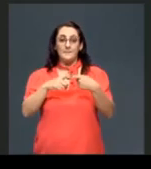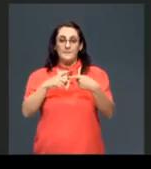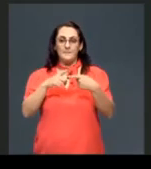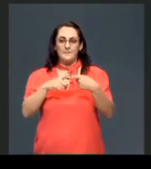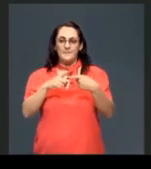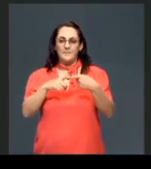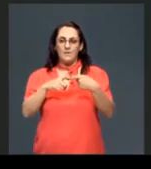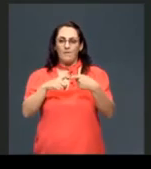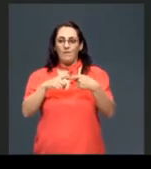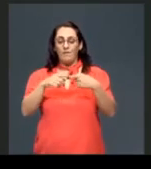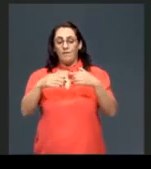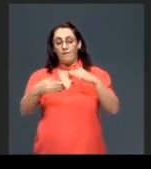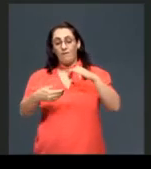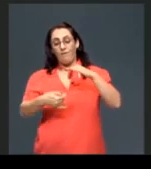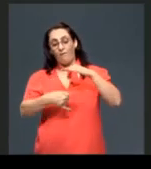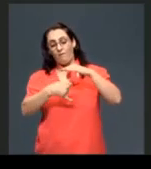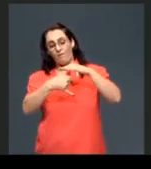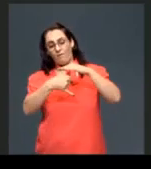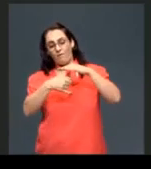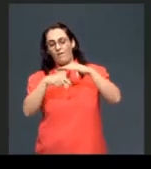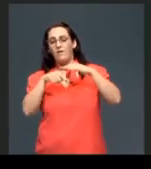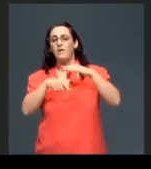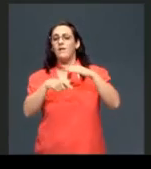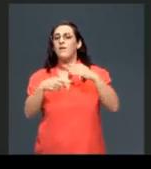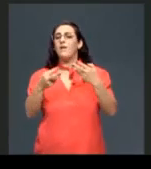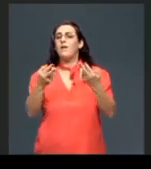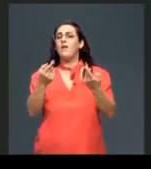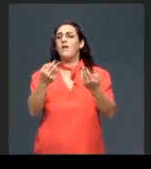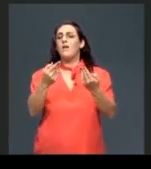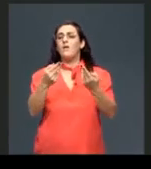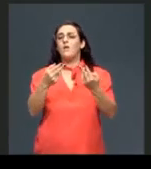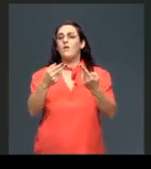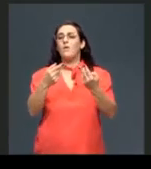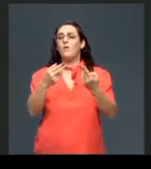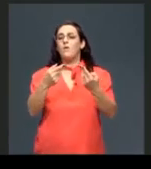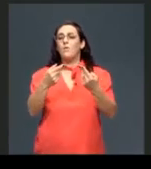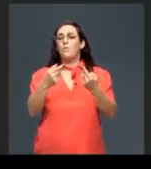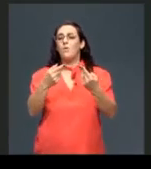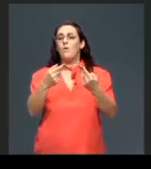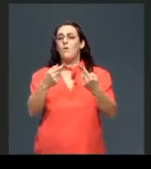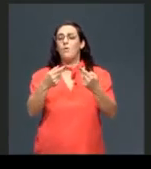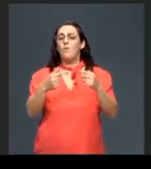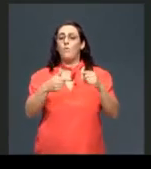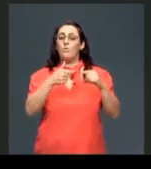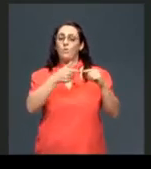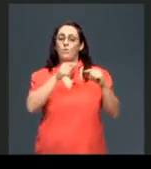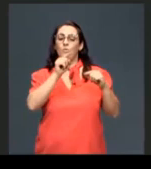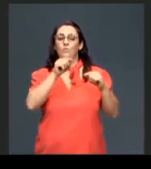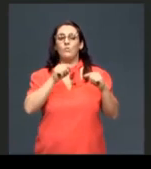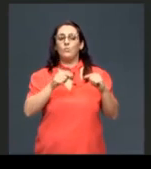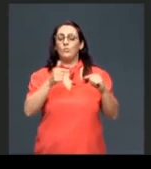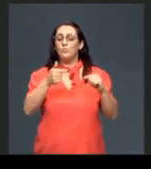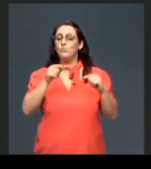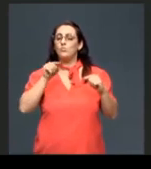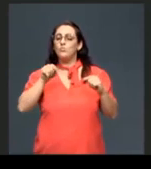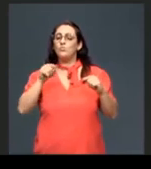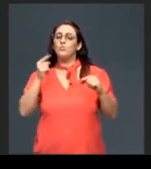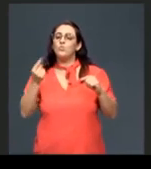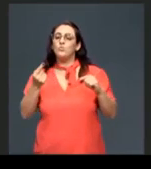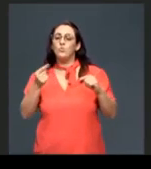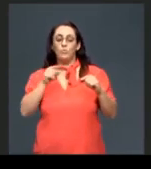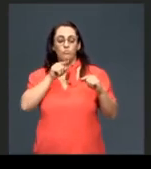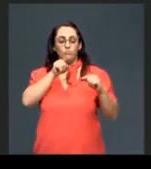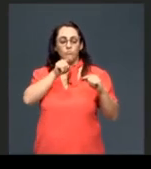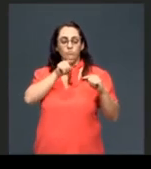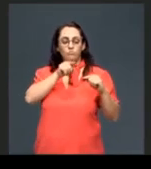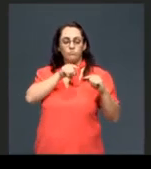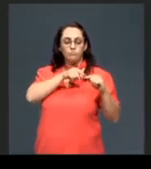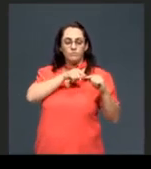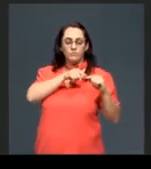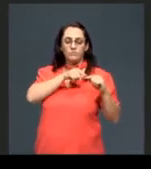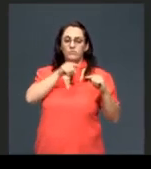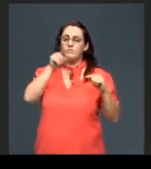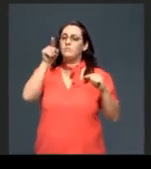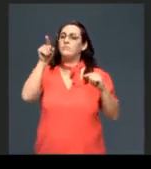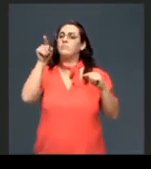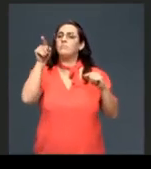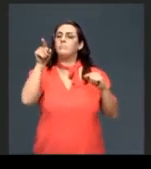aqui embaixo, que no caso são iguais. 2 fatorial, 2 vezes 1. O outro 2 eu vou expandir.